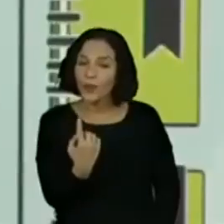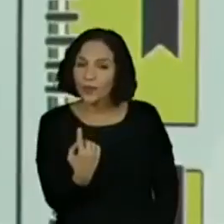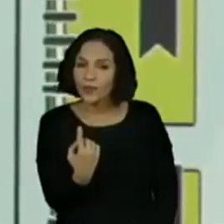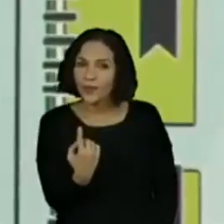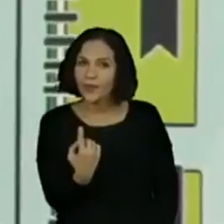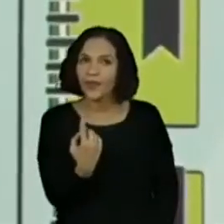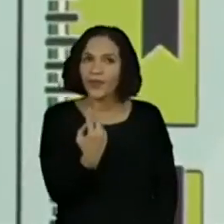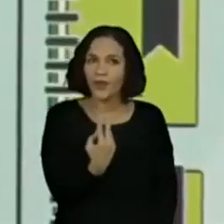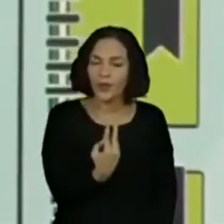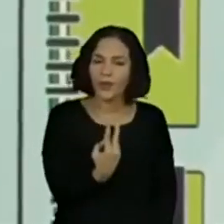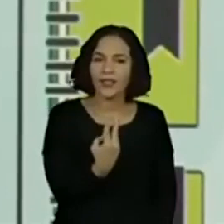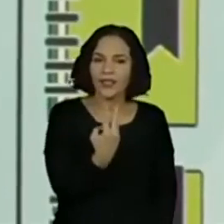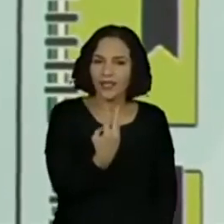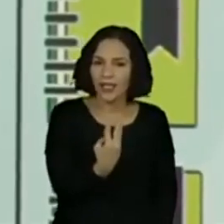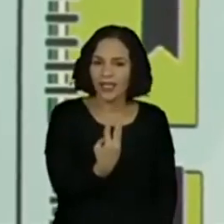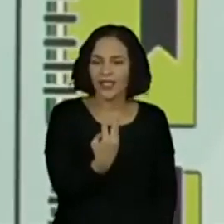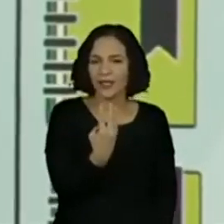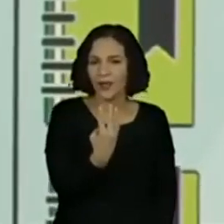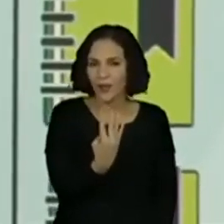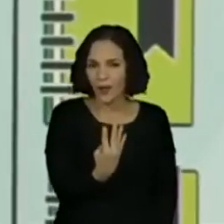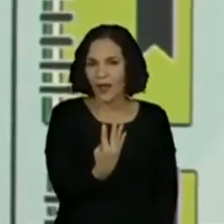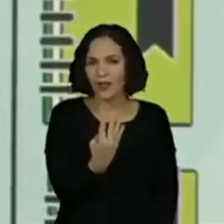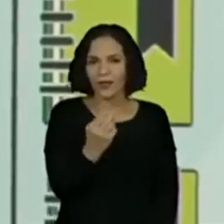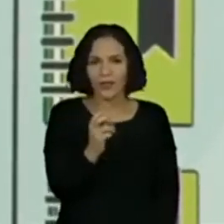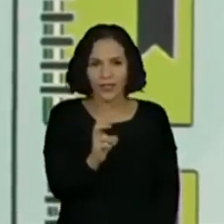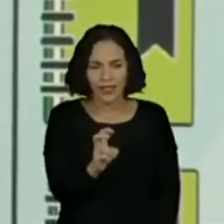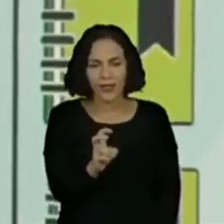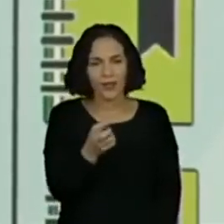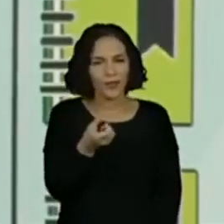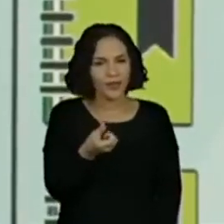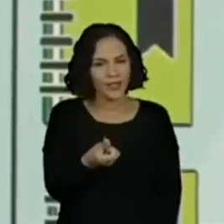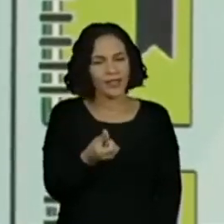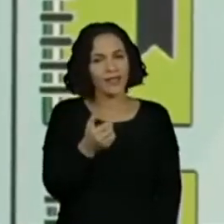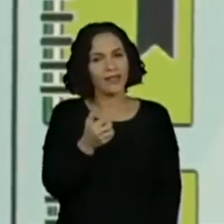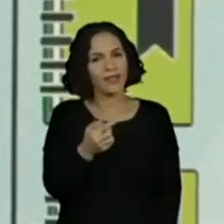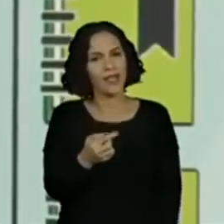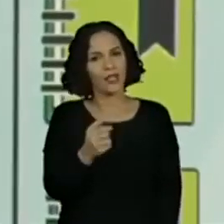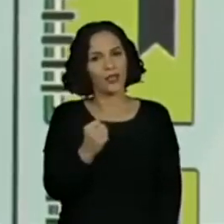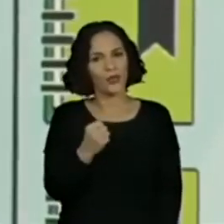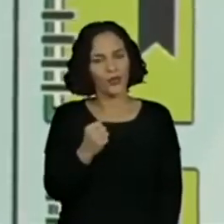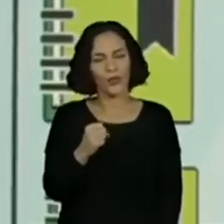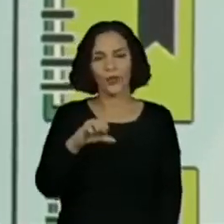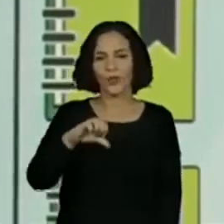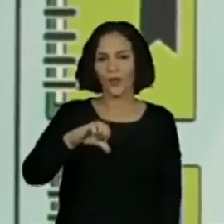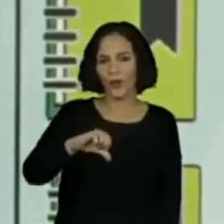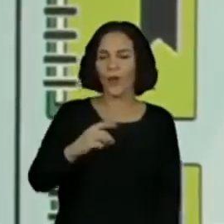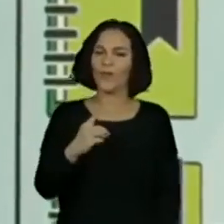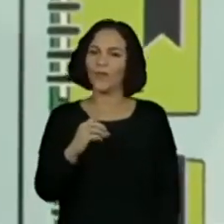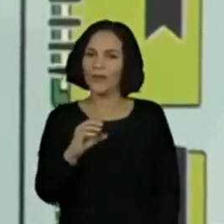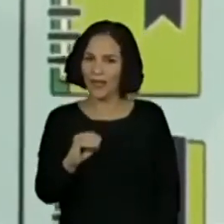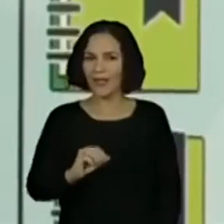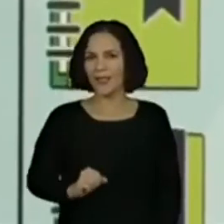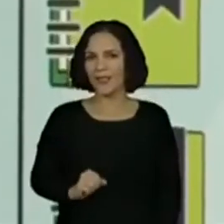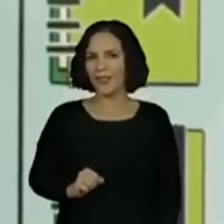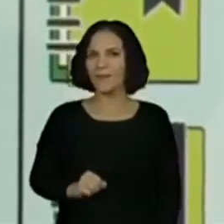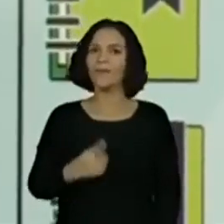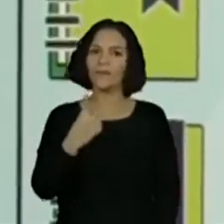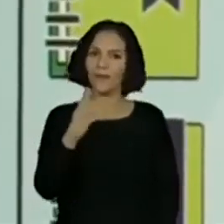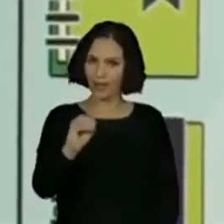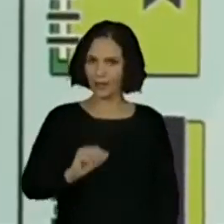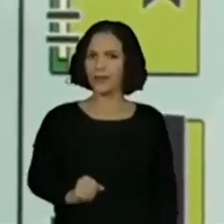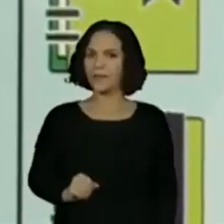1, 2, 3, 4, 5, 6, 7, 8, 9, 10. Vou pôr aqui o